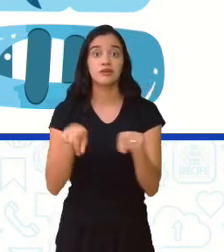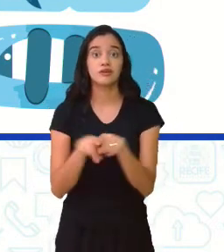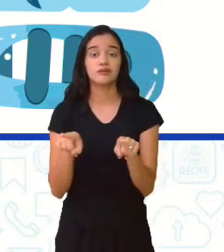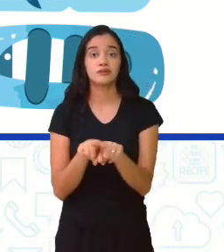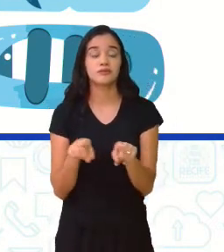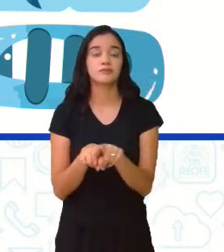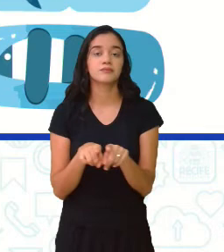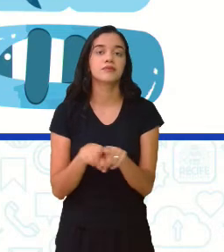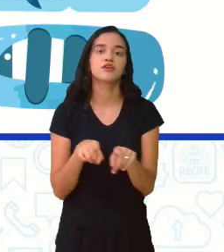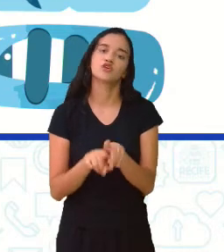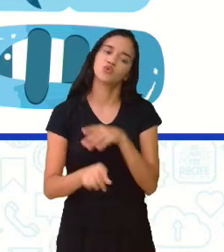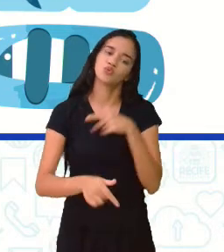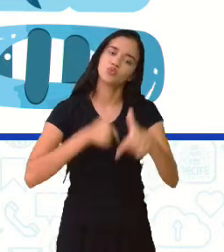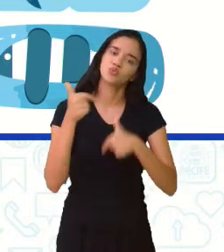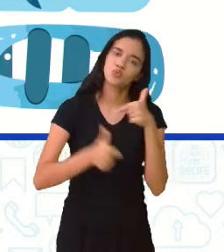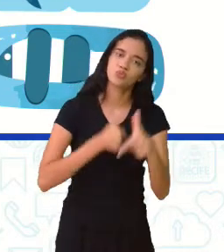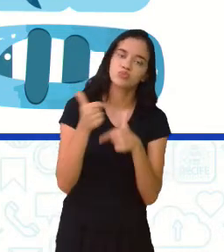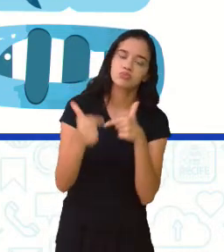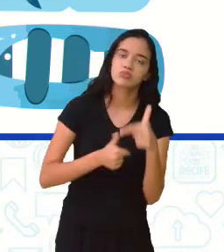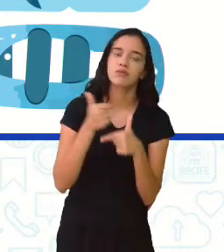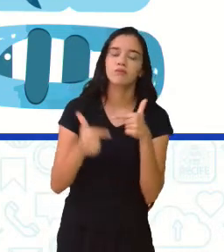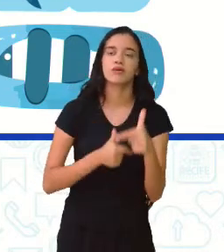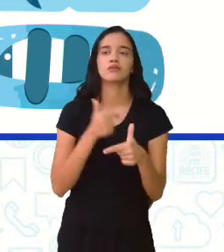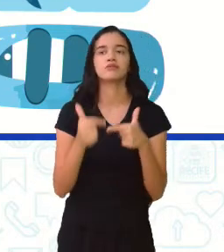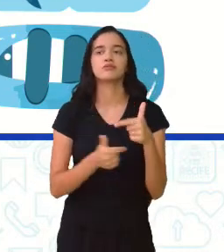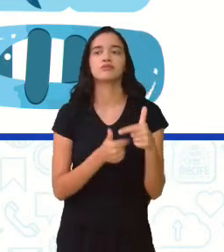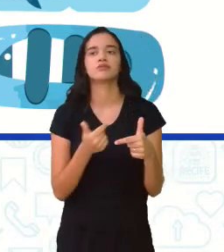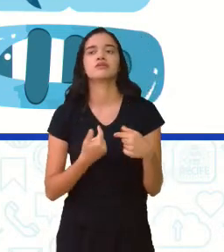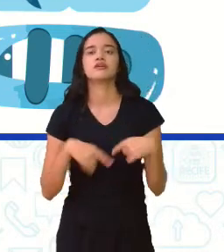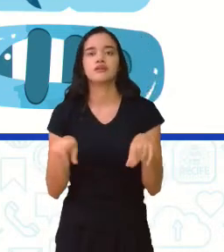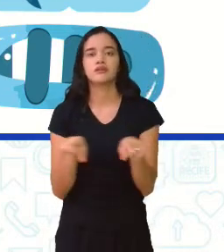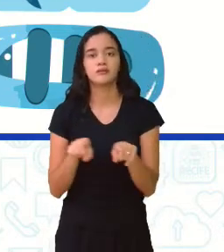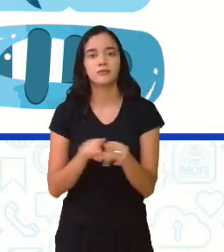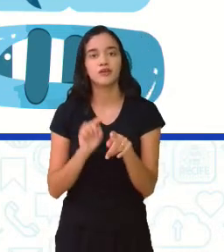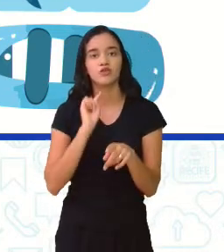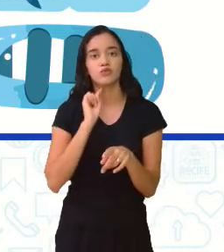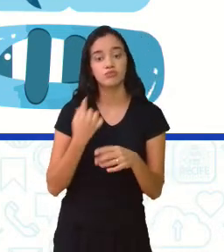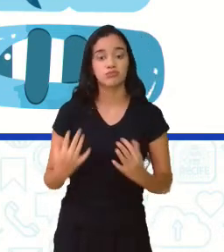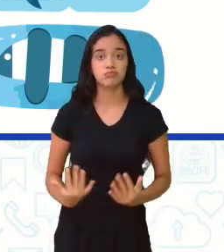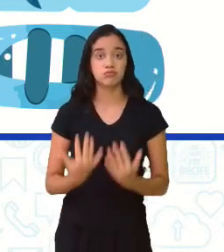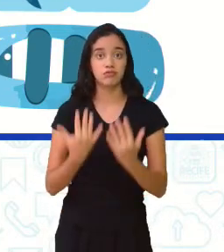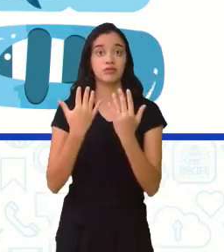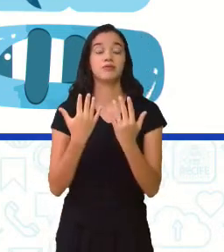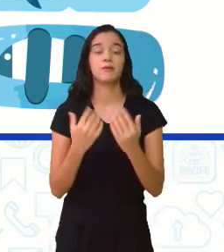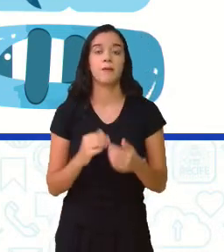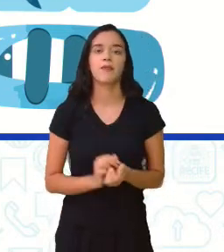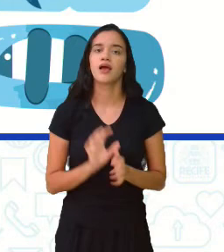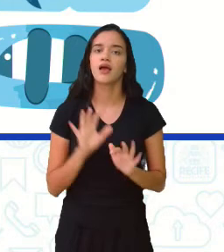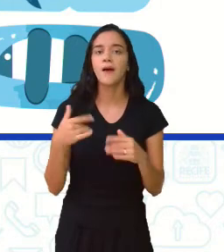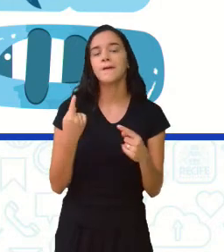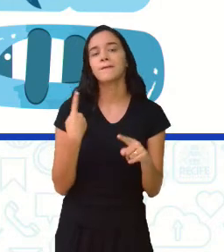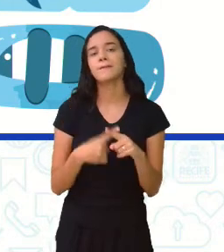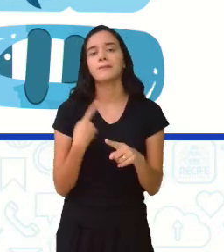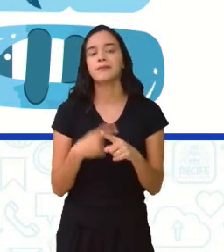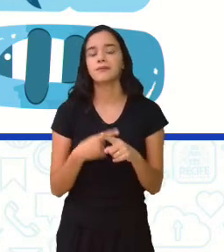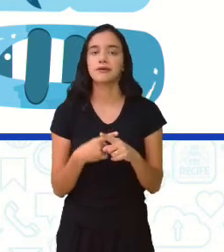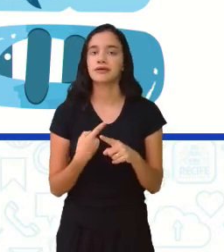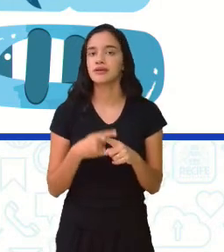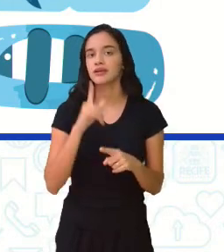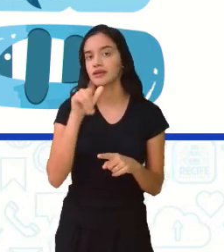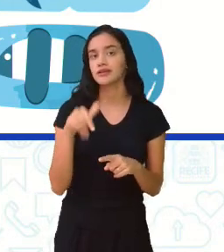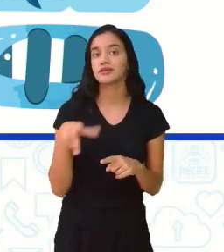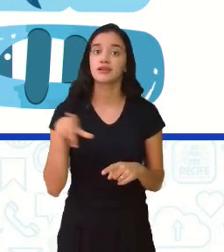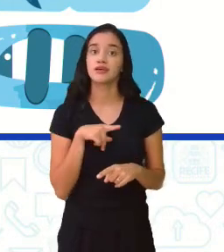terrestres, incluindo detritos marinhos e poluição por nutrientes. Porque a poluição por nutriente, ela vai